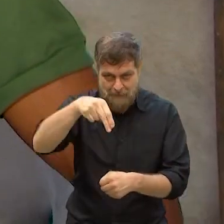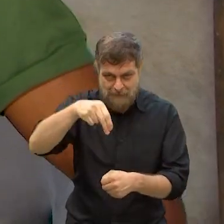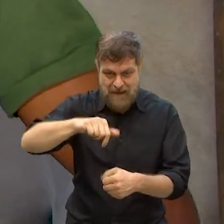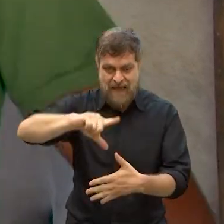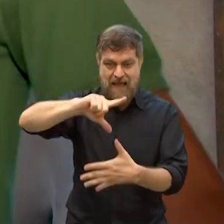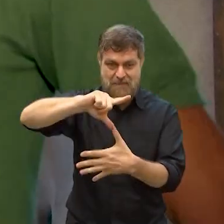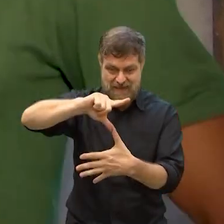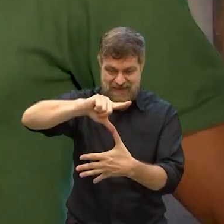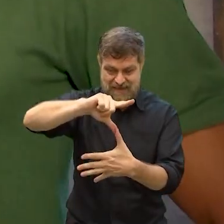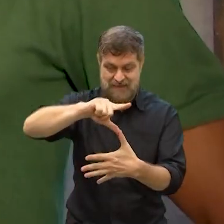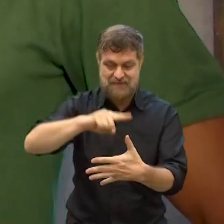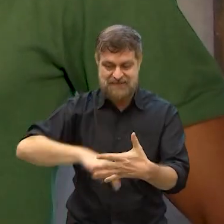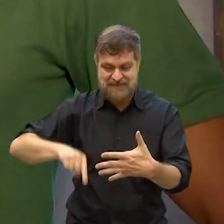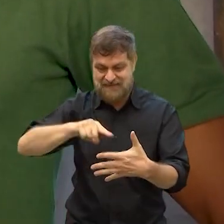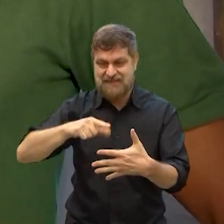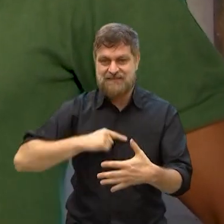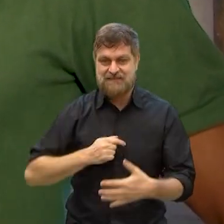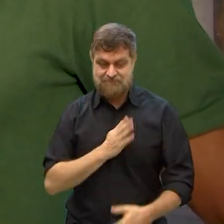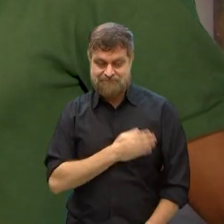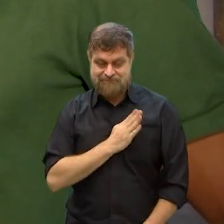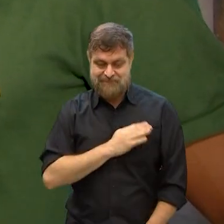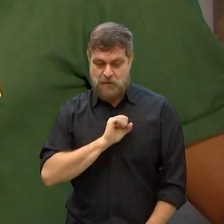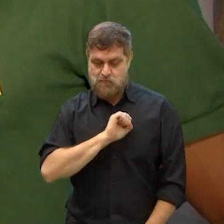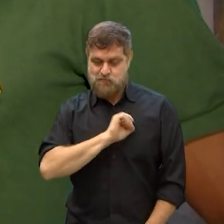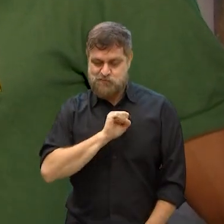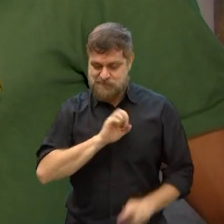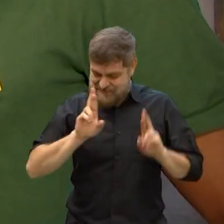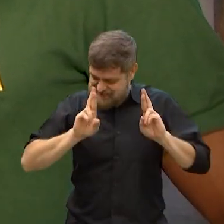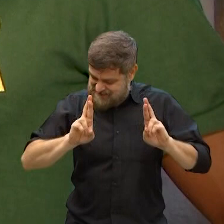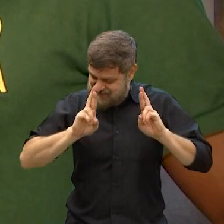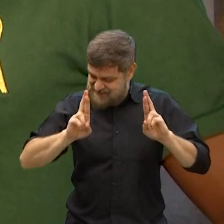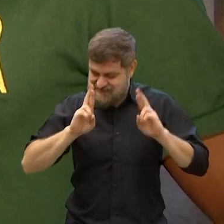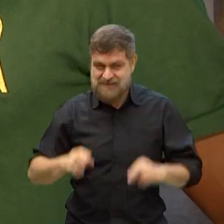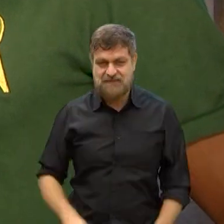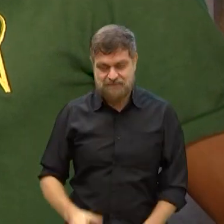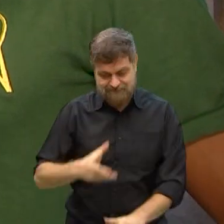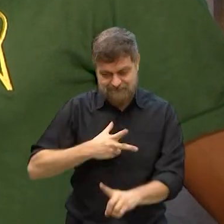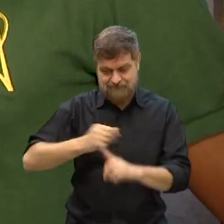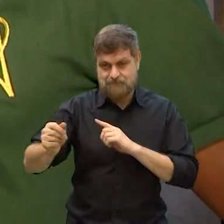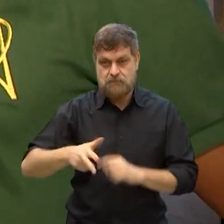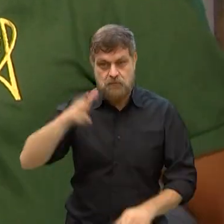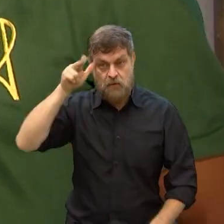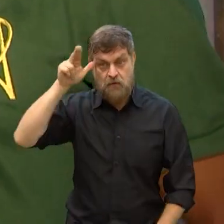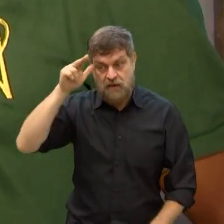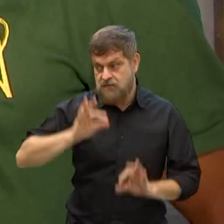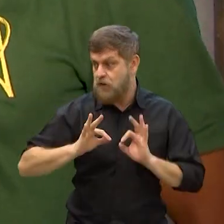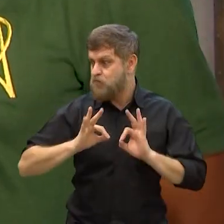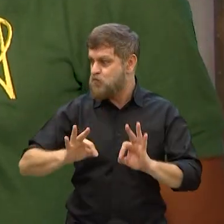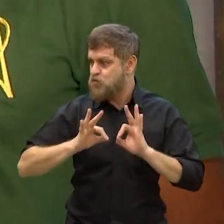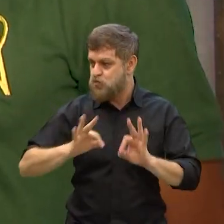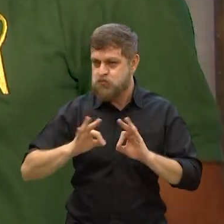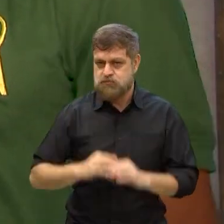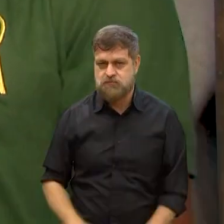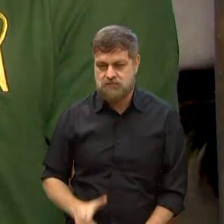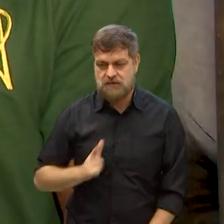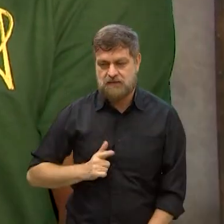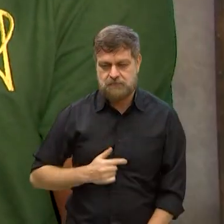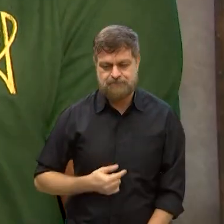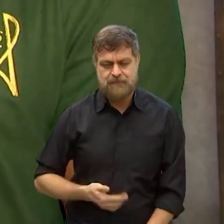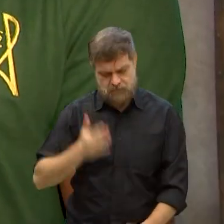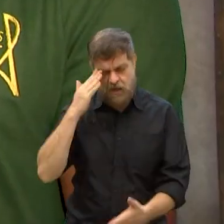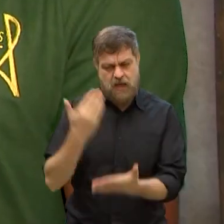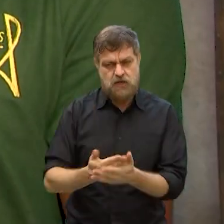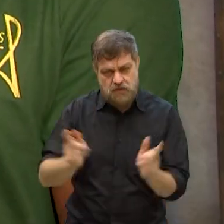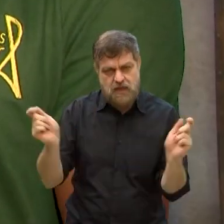o coração. Ah, tá bem ansioso, estamos torcendo para dar tudo certo, se Deus quiser. O cavalo é um craque, temos